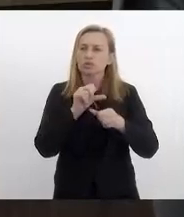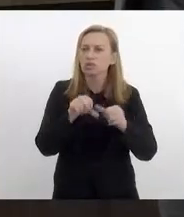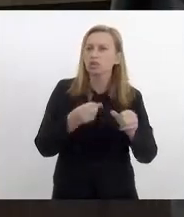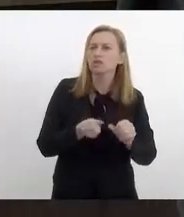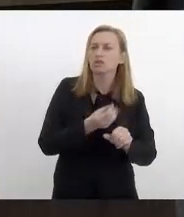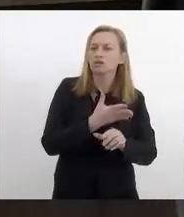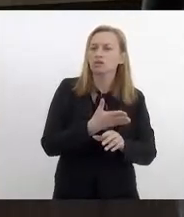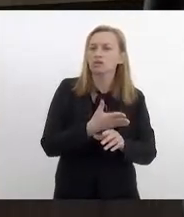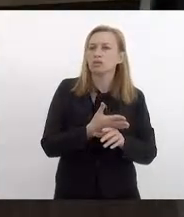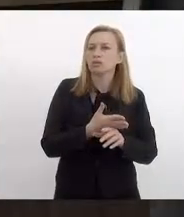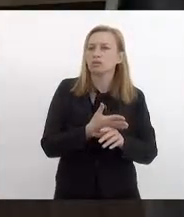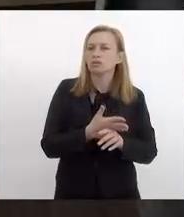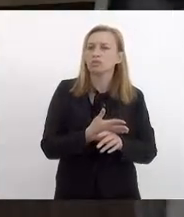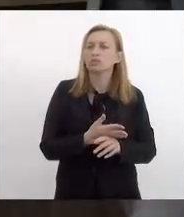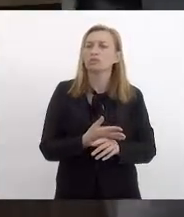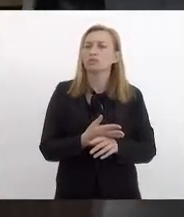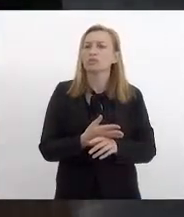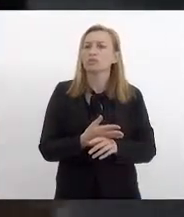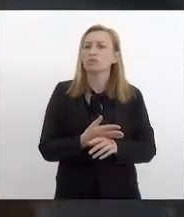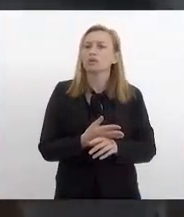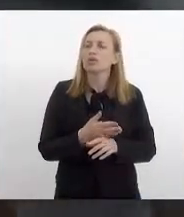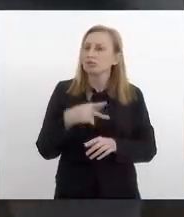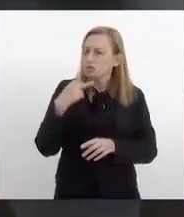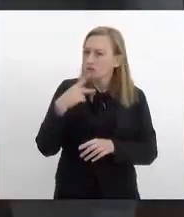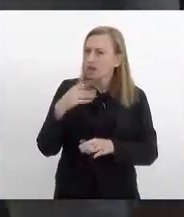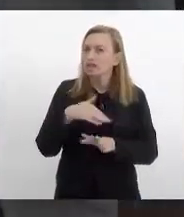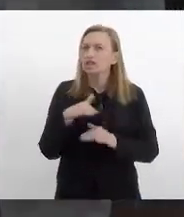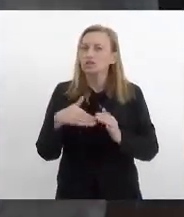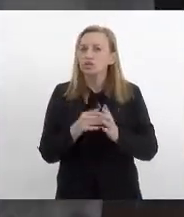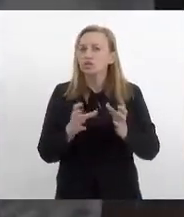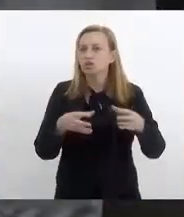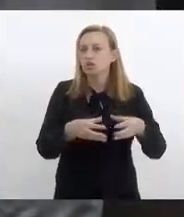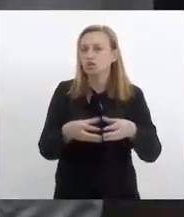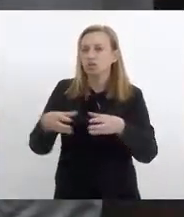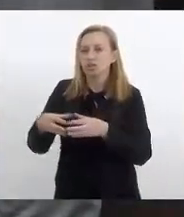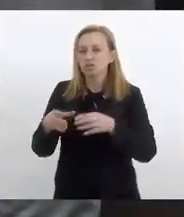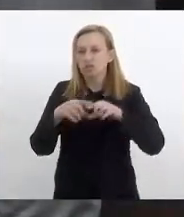ele propiciou, e eu tenho dito isso a todas as comissões de